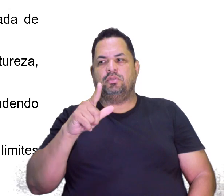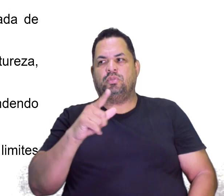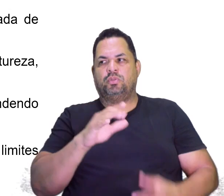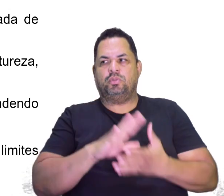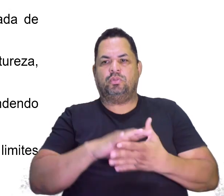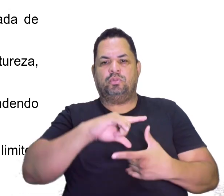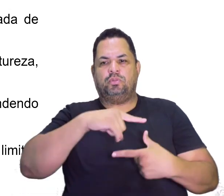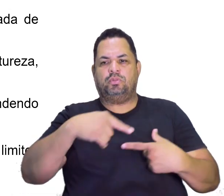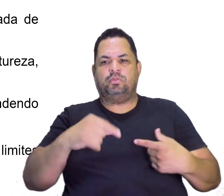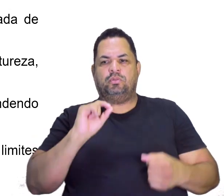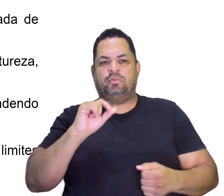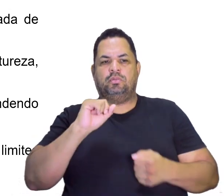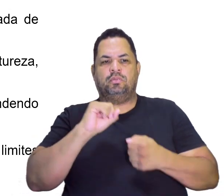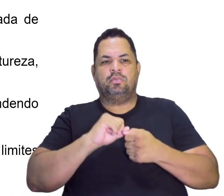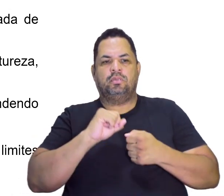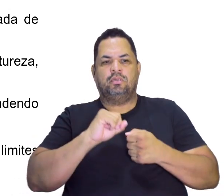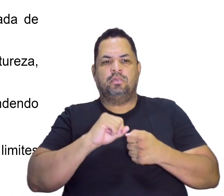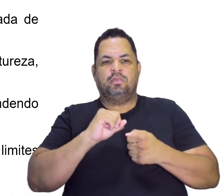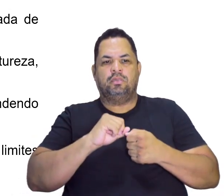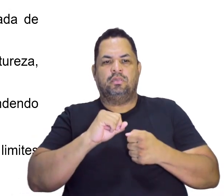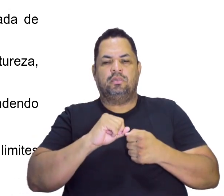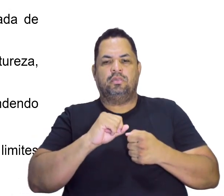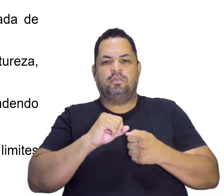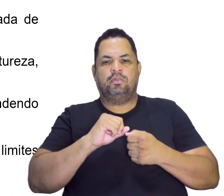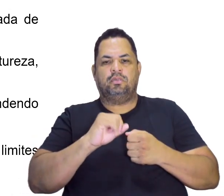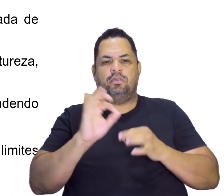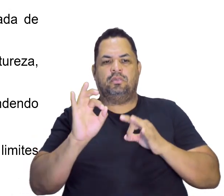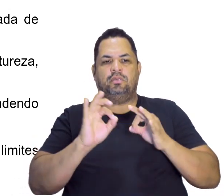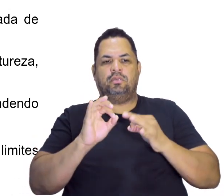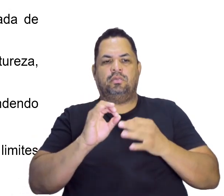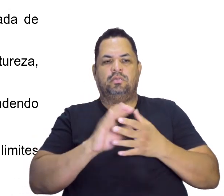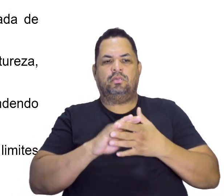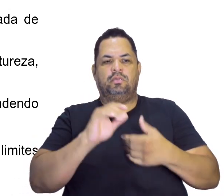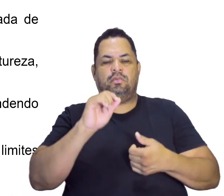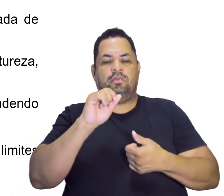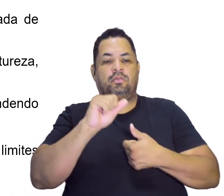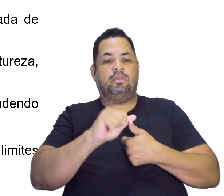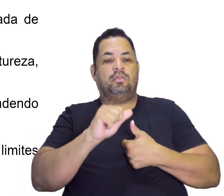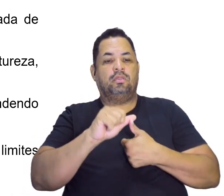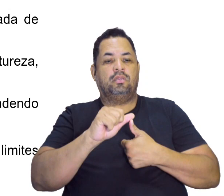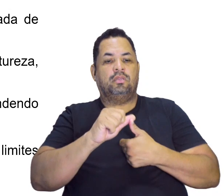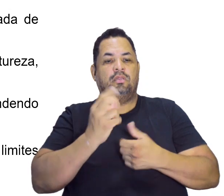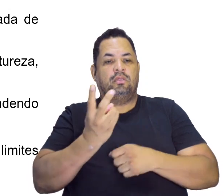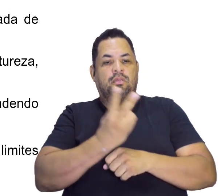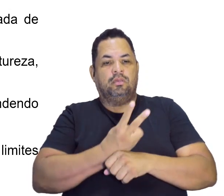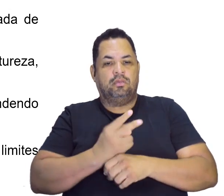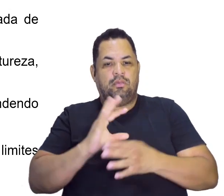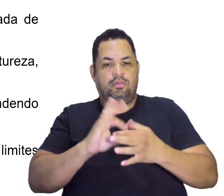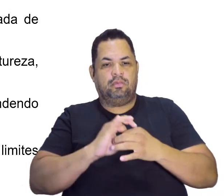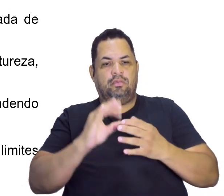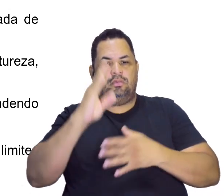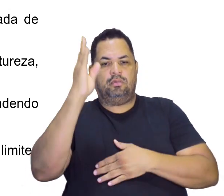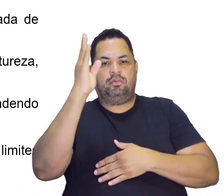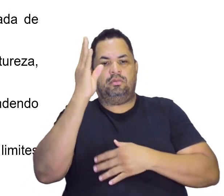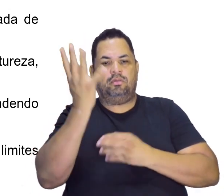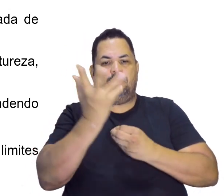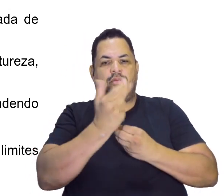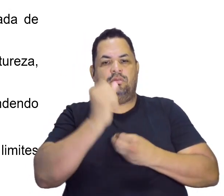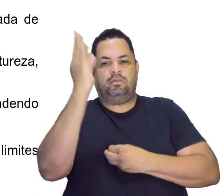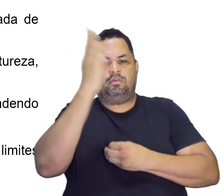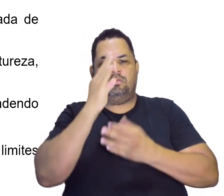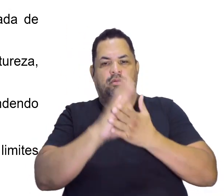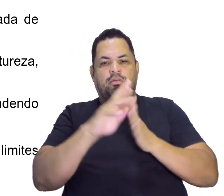modernistas, o que eles fizeram? Eles, na letra A que tem, buscaram libertar a arte brasileira de